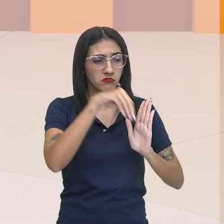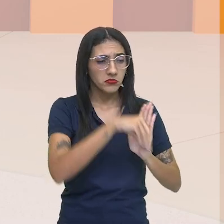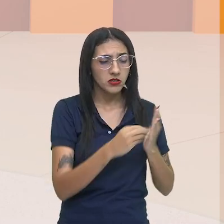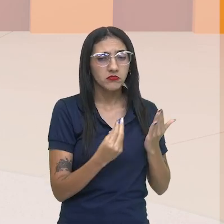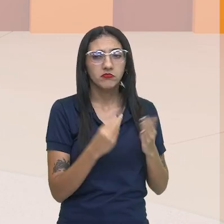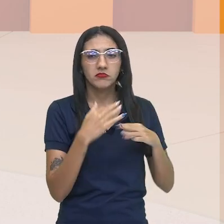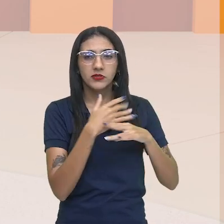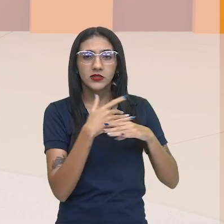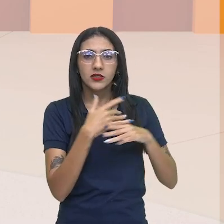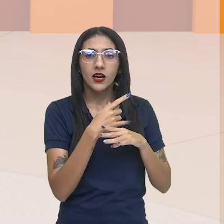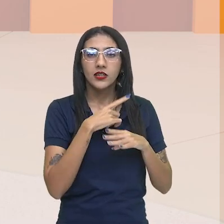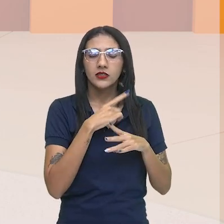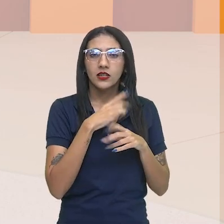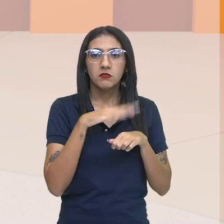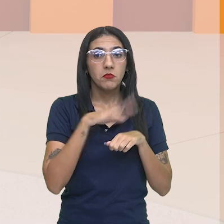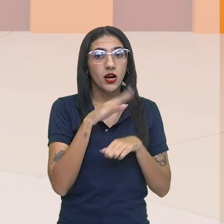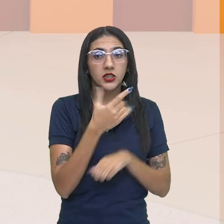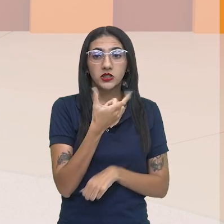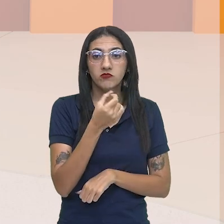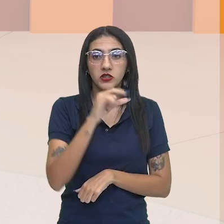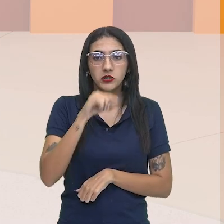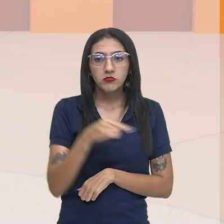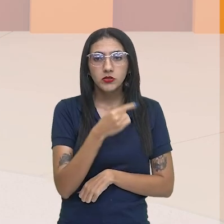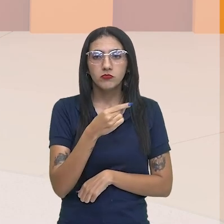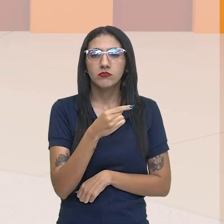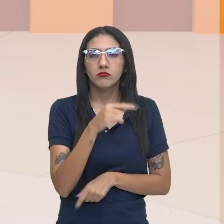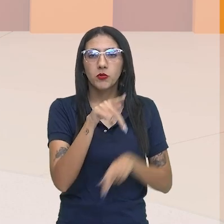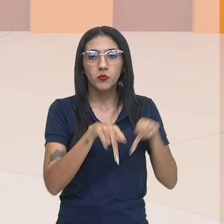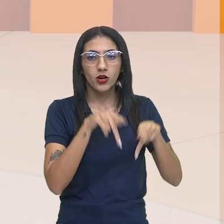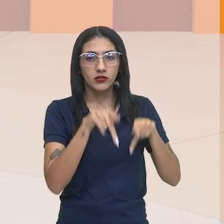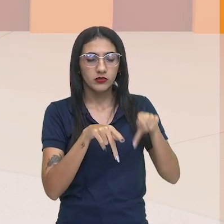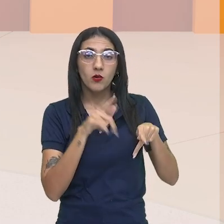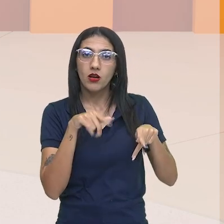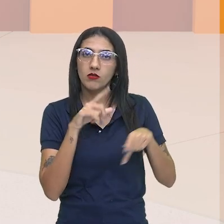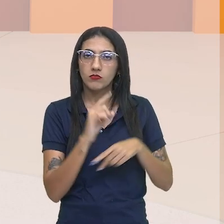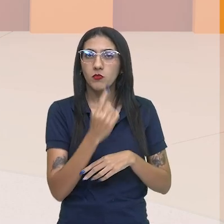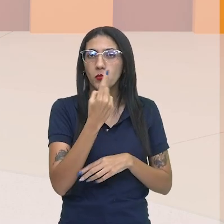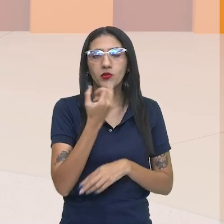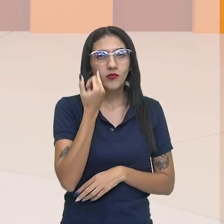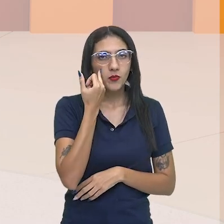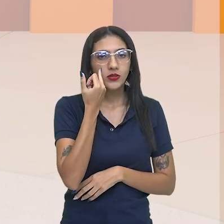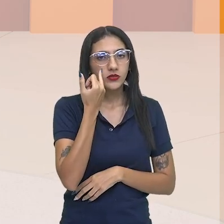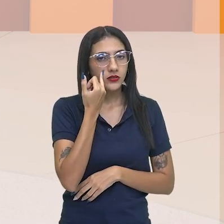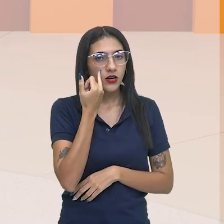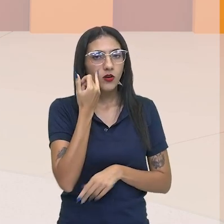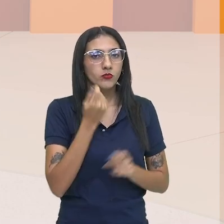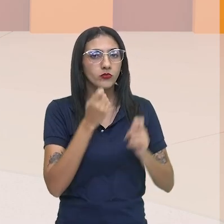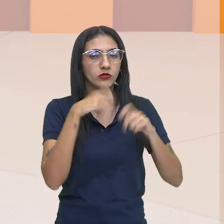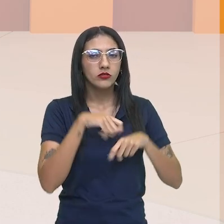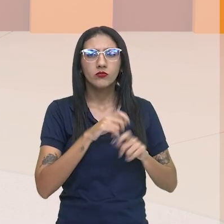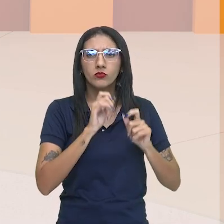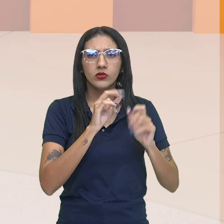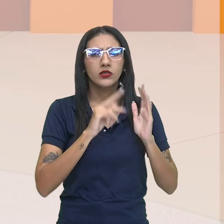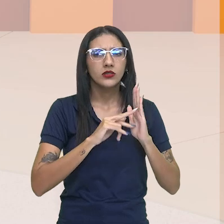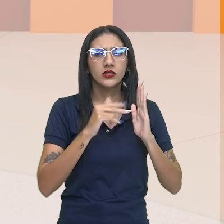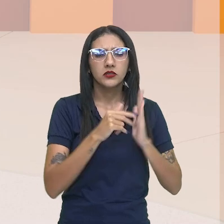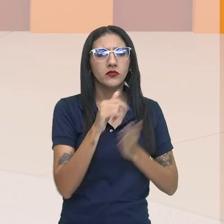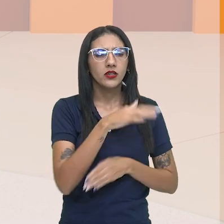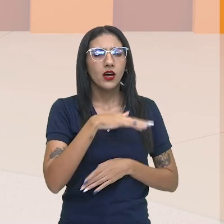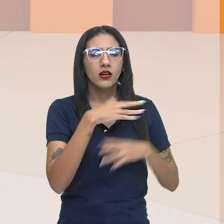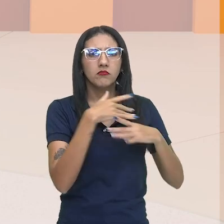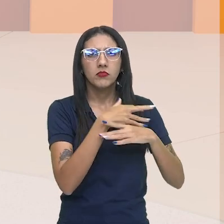ali pelo menos mais de 20 mil habitantes. Esse é um dos dados que a gente pode usar, né, do que se considera, né, um